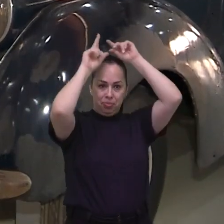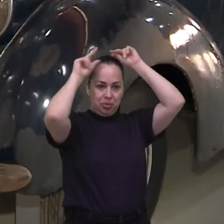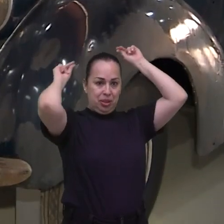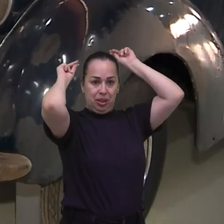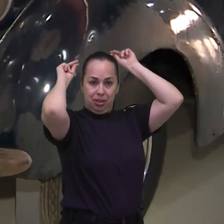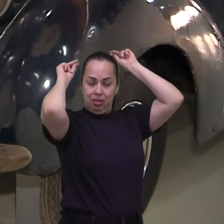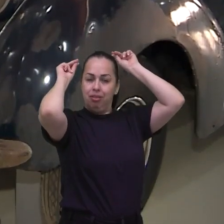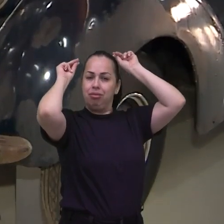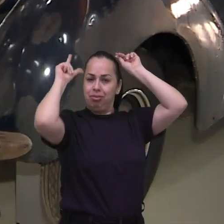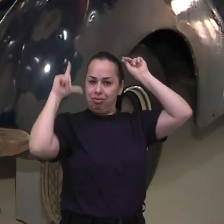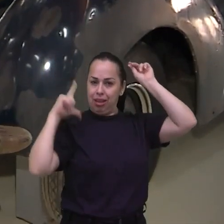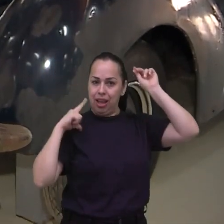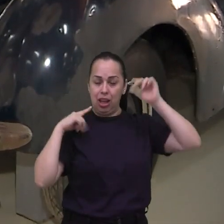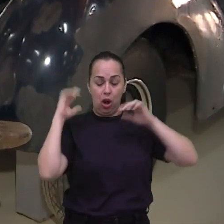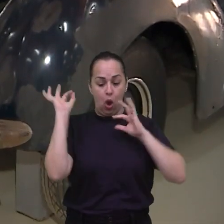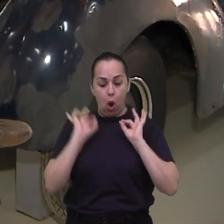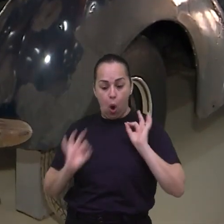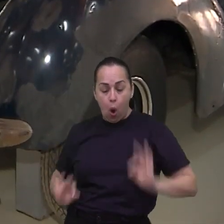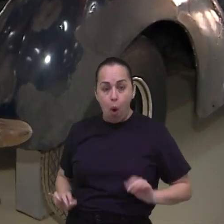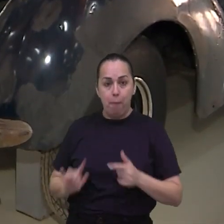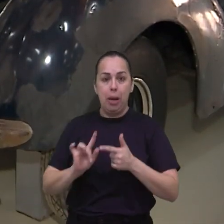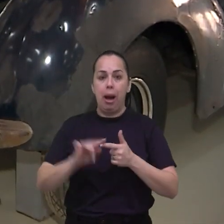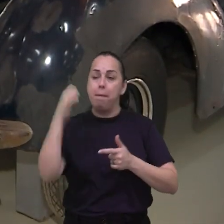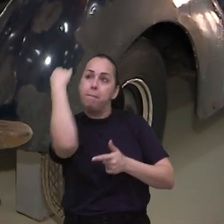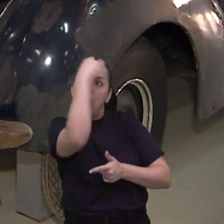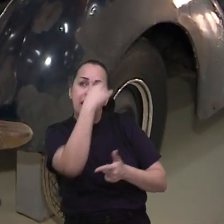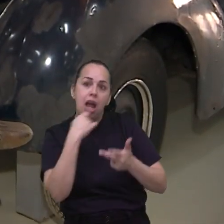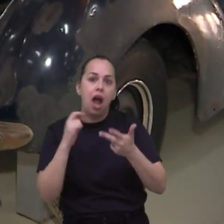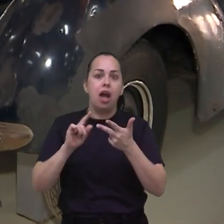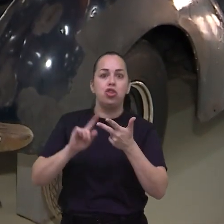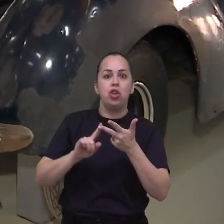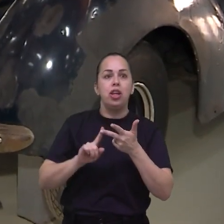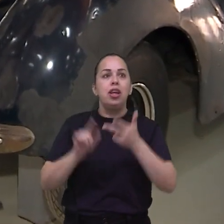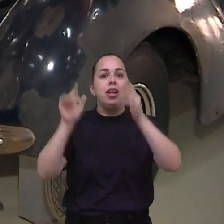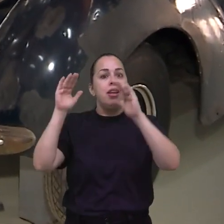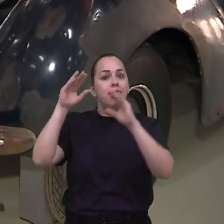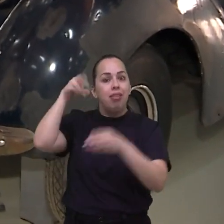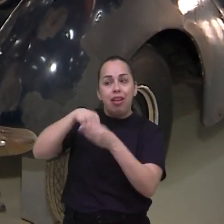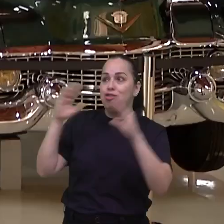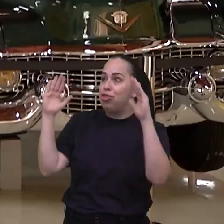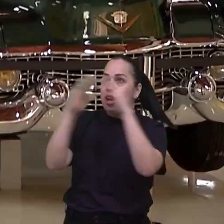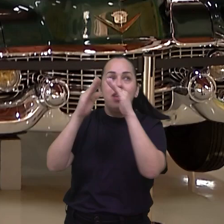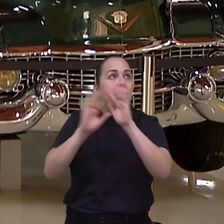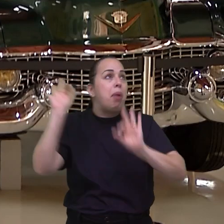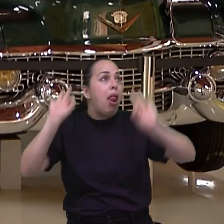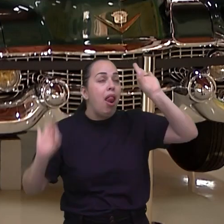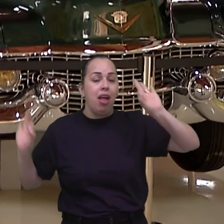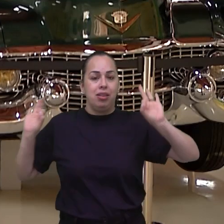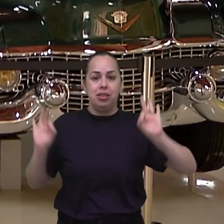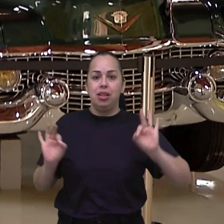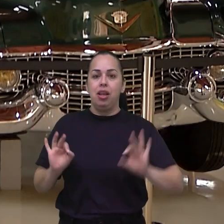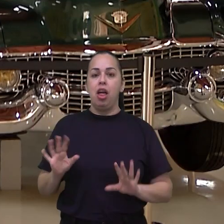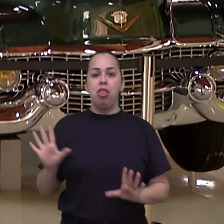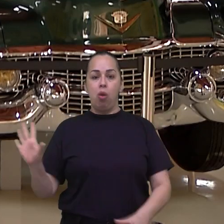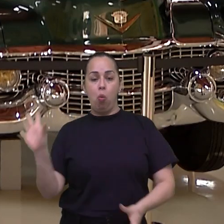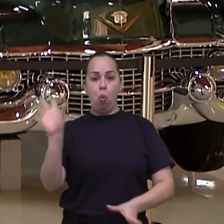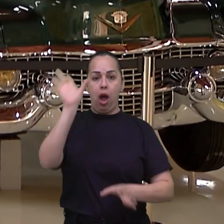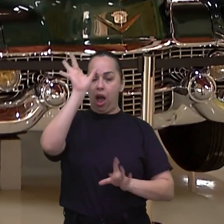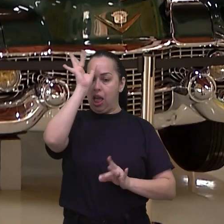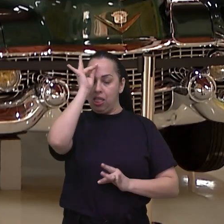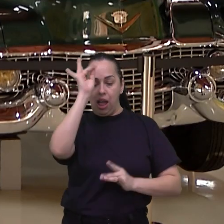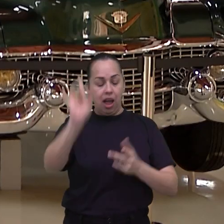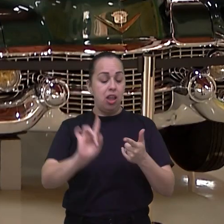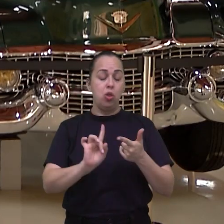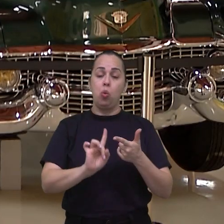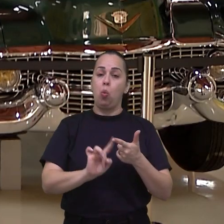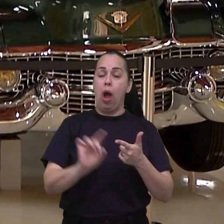o PNAP está presente em diversos aspectos, como roupas, maquiagem e decoração. O nosso estilo não é uma fantasia,